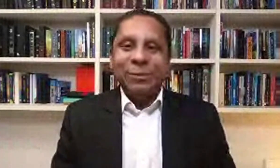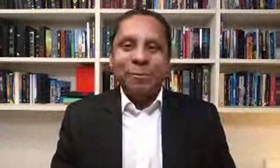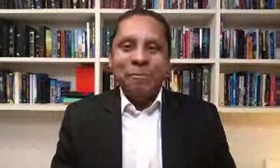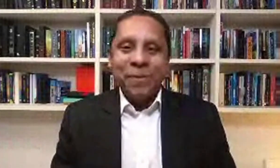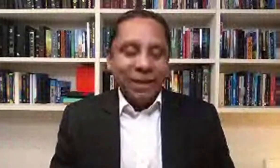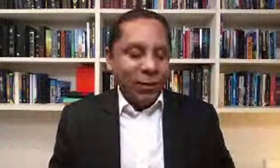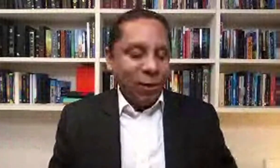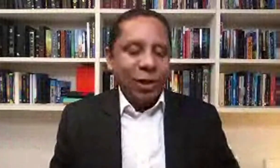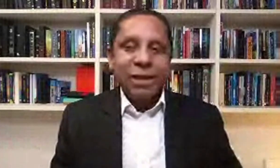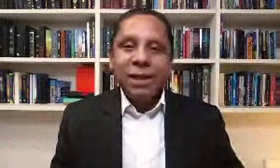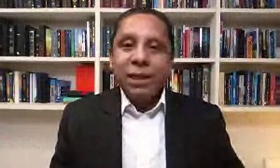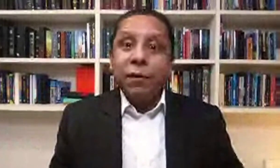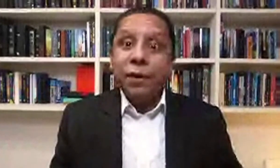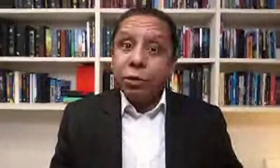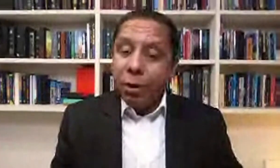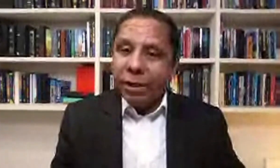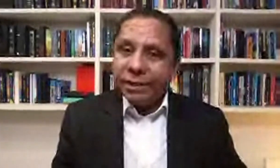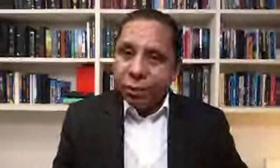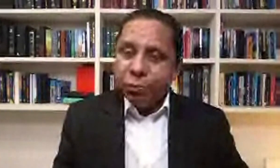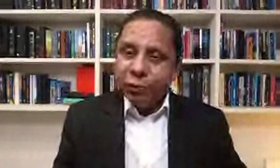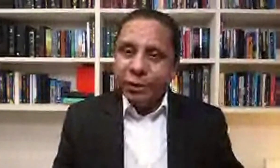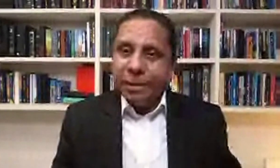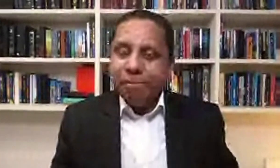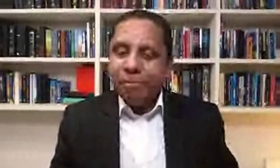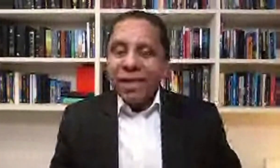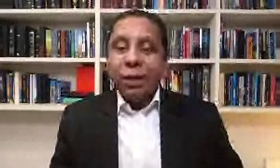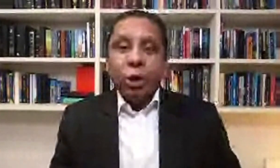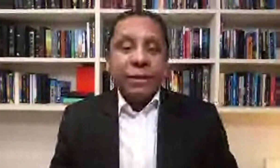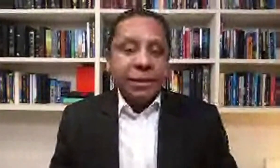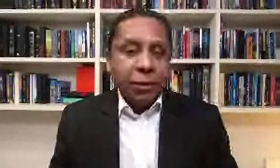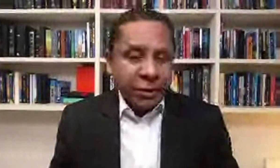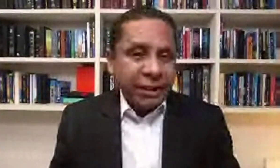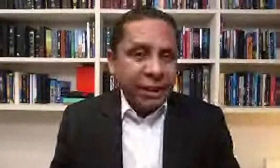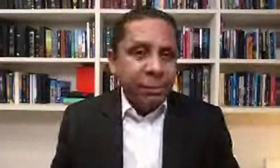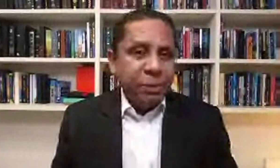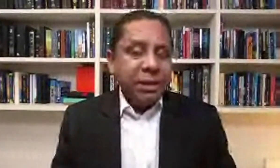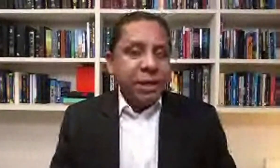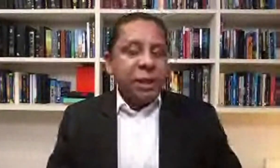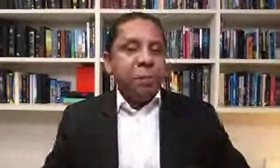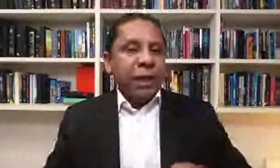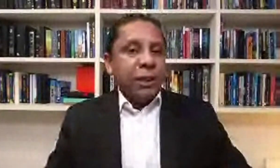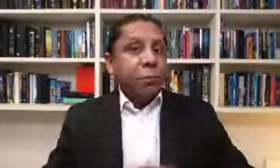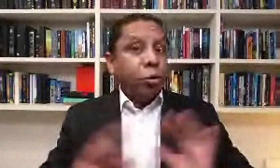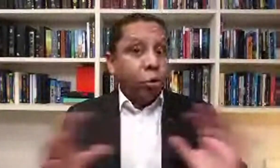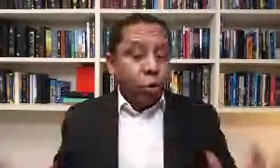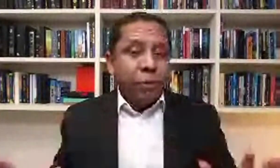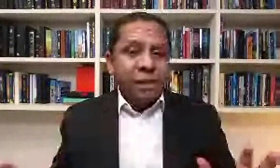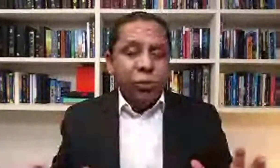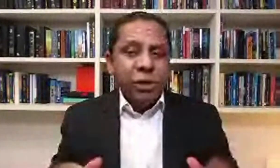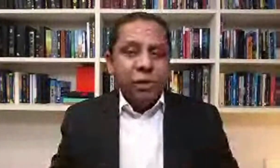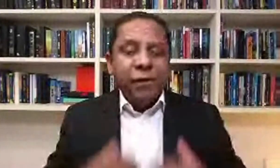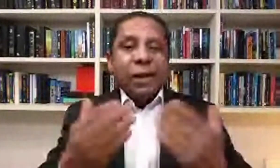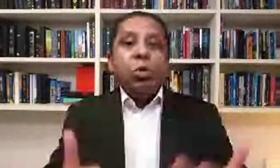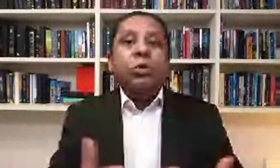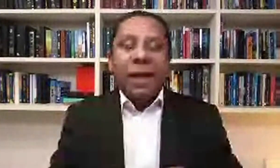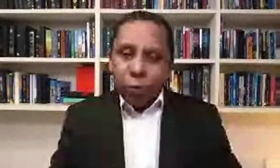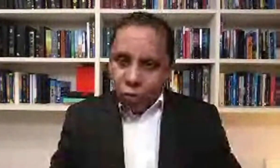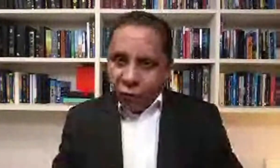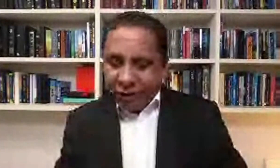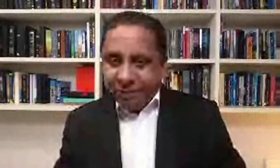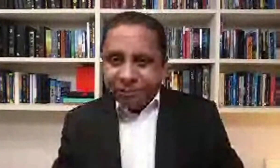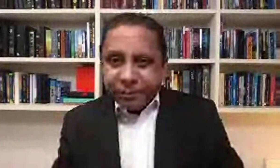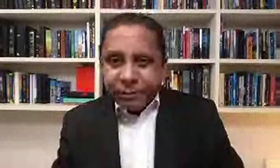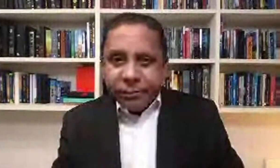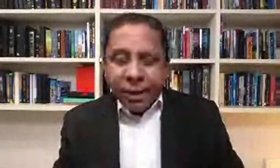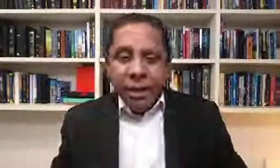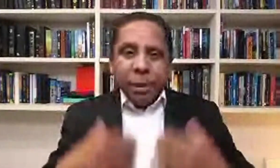também aceito. Então agora, vou fazer uma oração por você. E as nossas equipes, espalhadas por todo o Brasil, fará contato